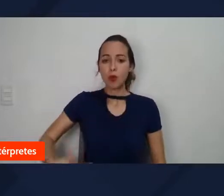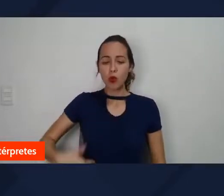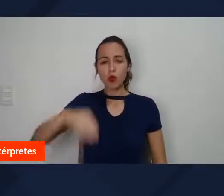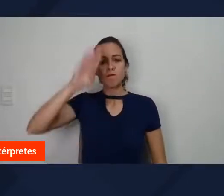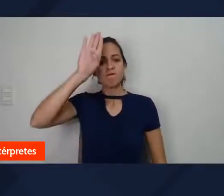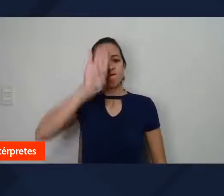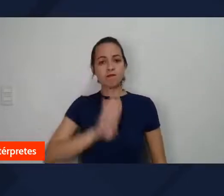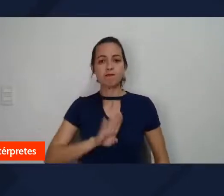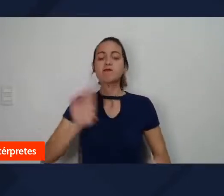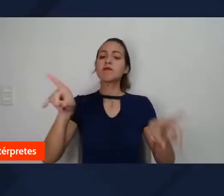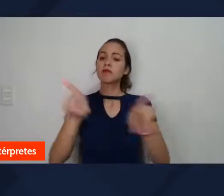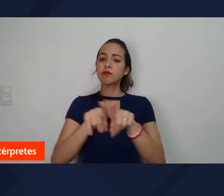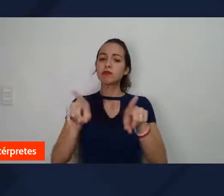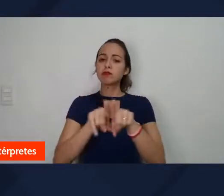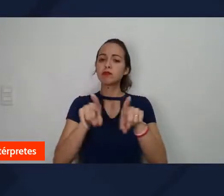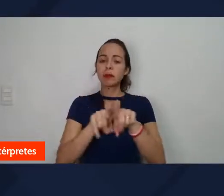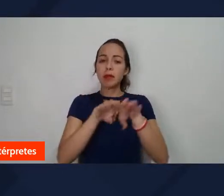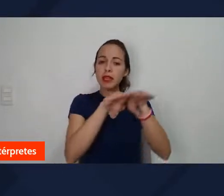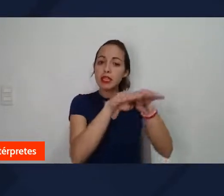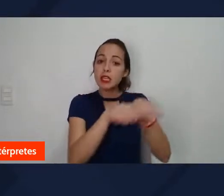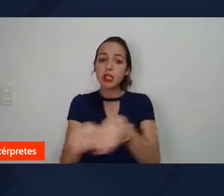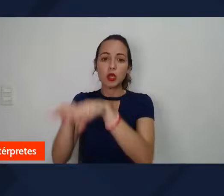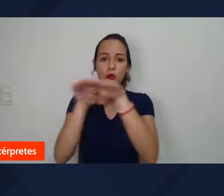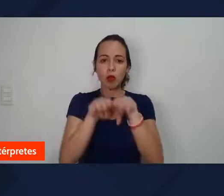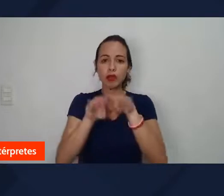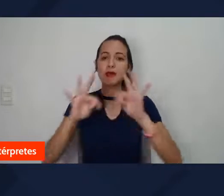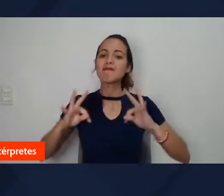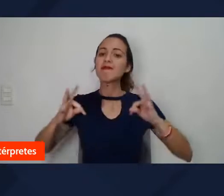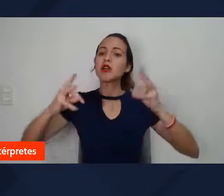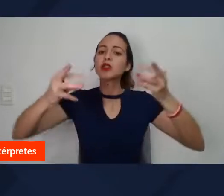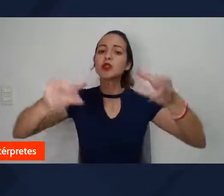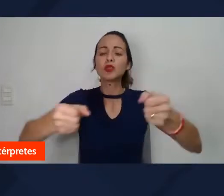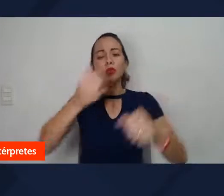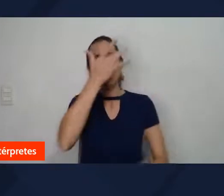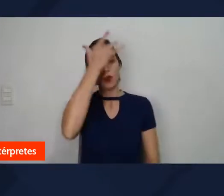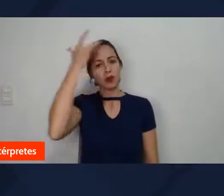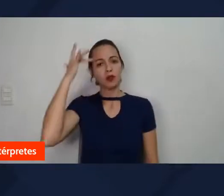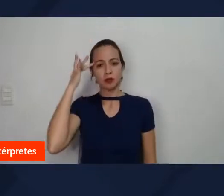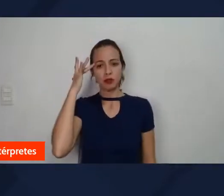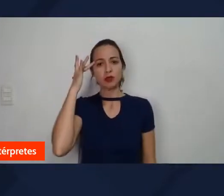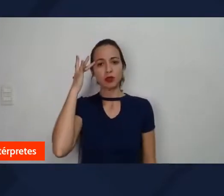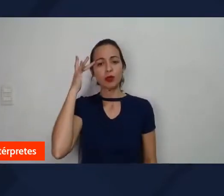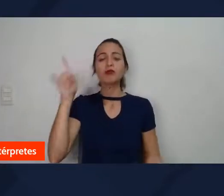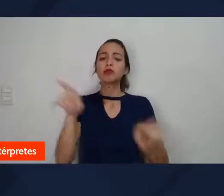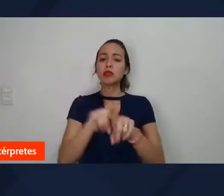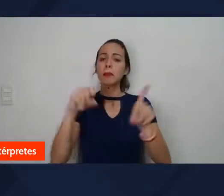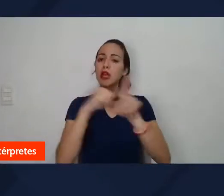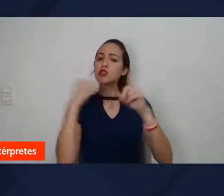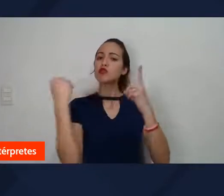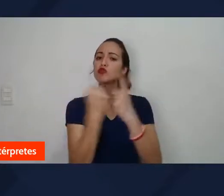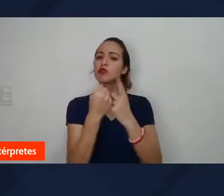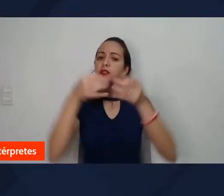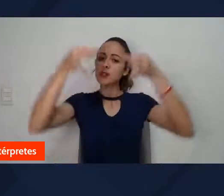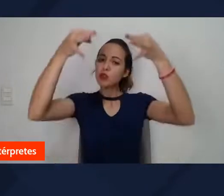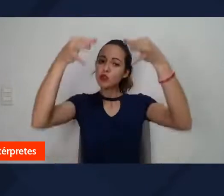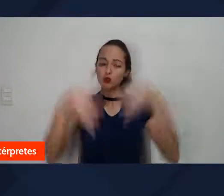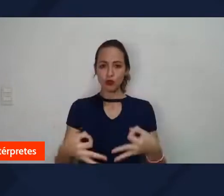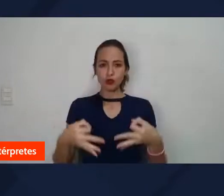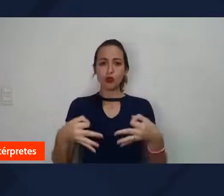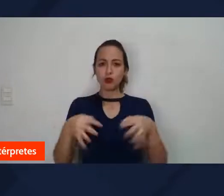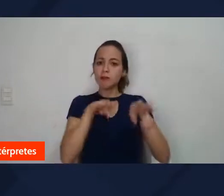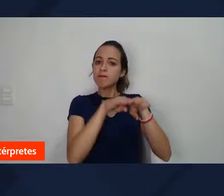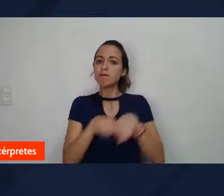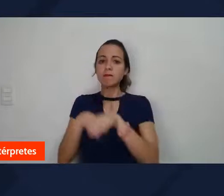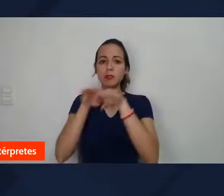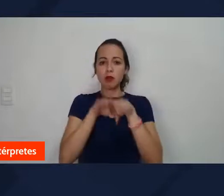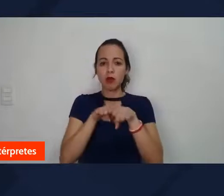e socialmente referenciada, em busca incessante de uma sociedade mais justa, em que as diferenças